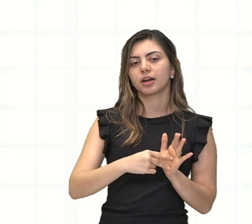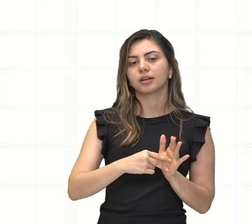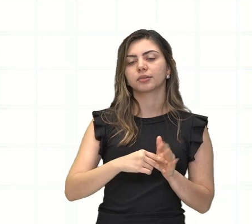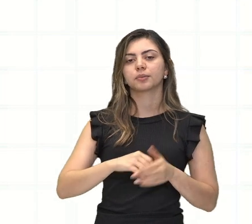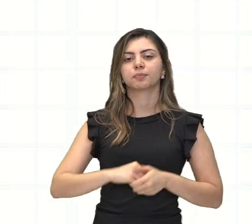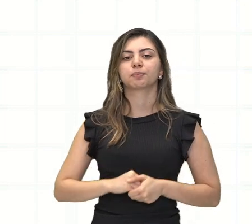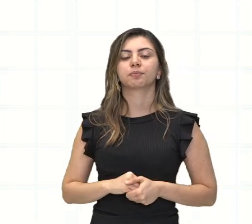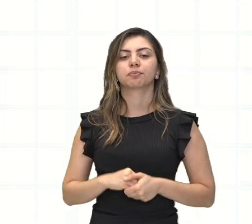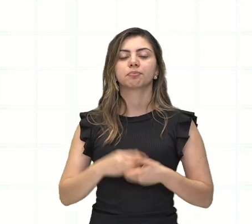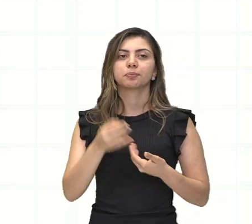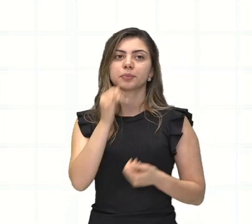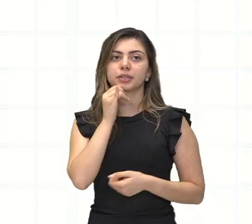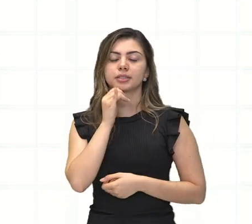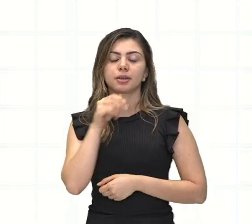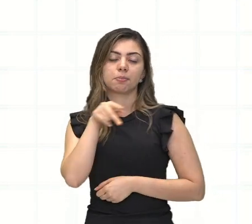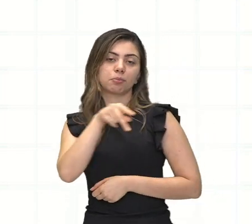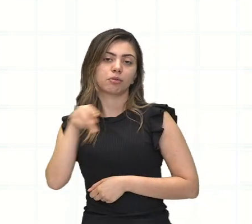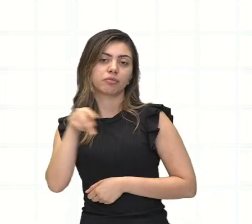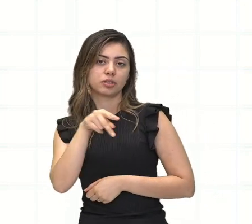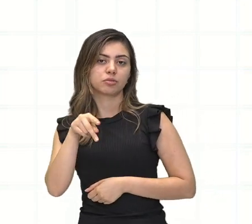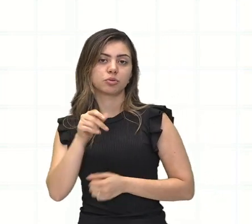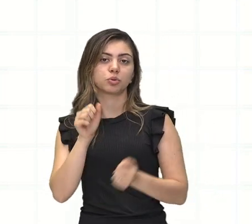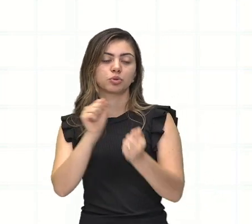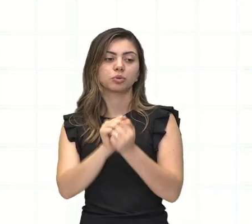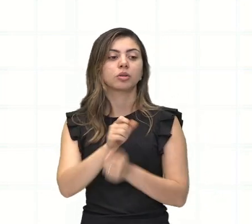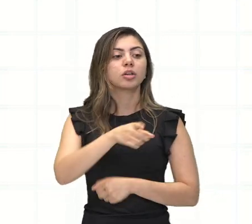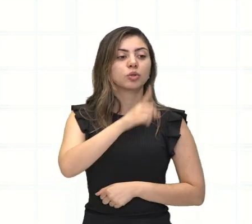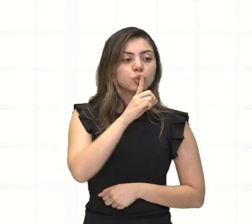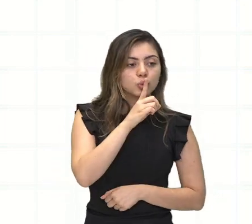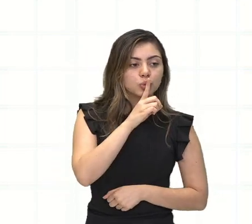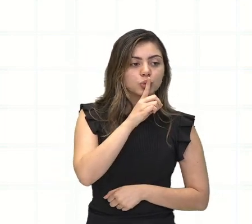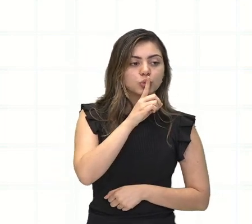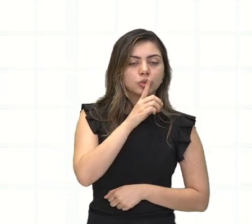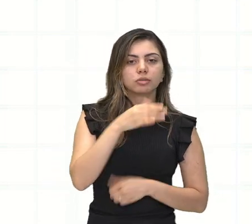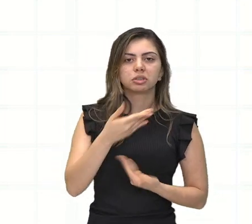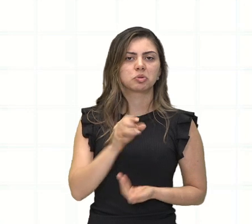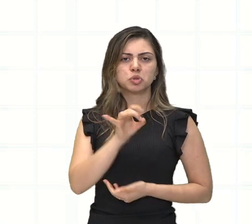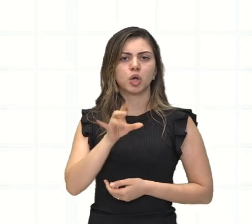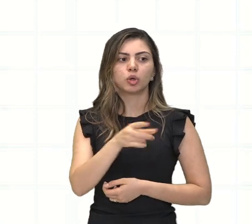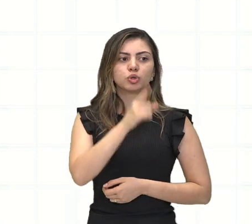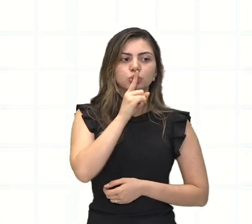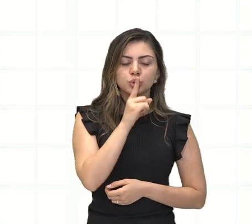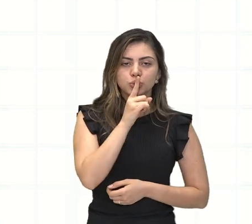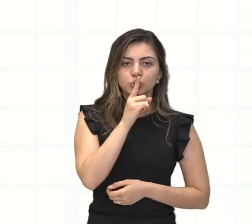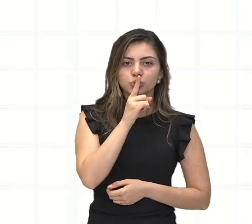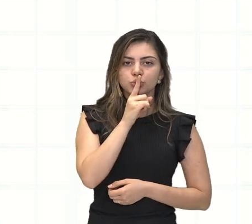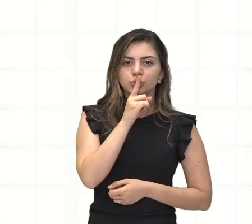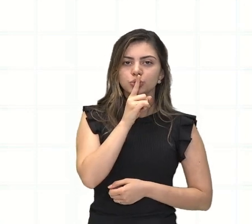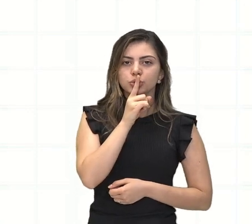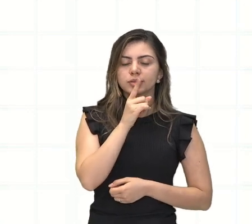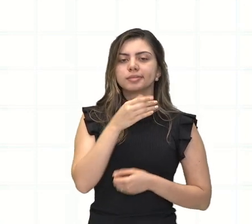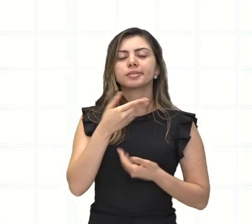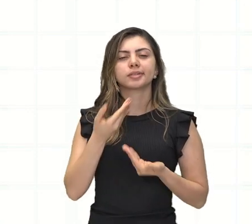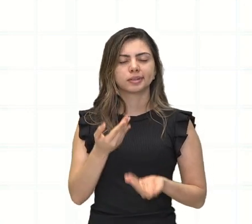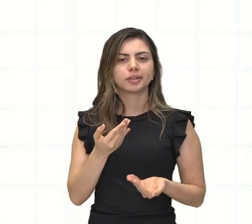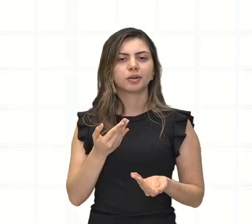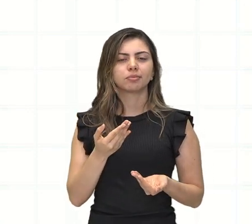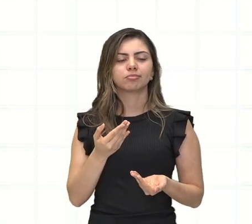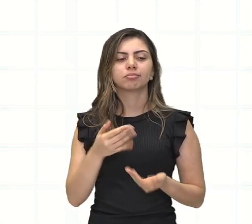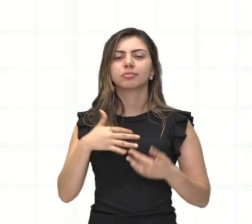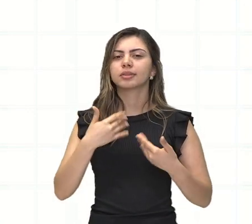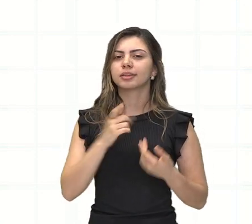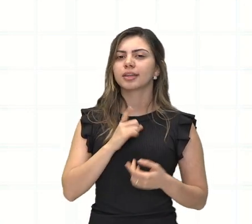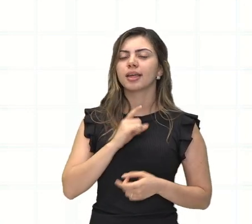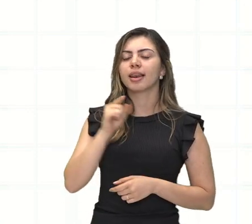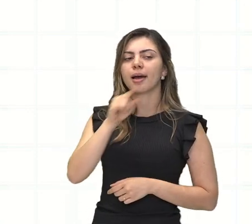Quando o professor aí com vocês diz silêncio, ele só fala isso, silêncio. Ao falar